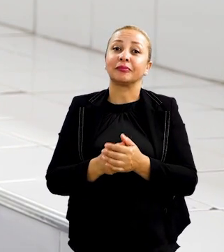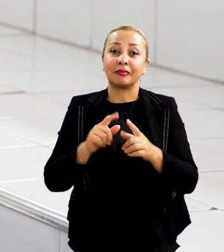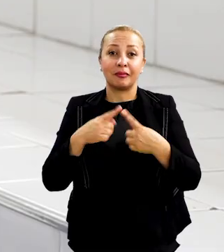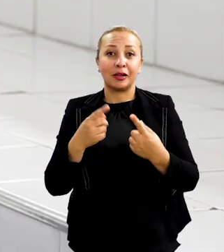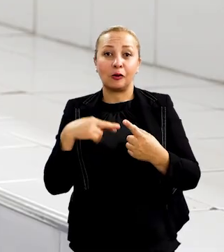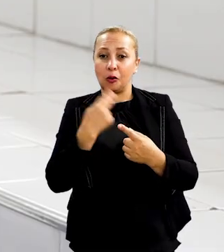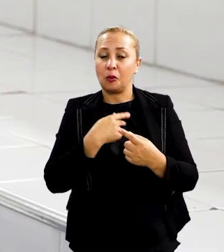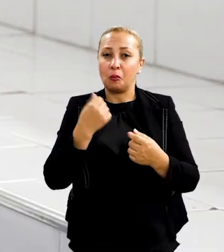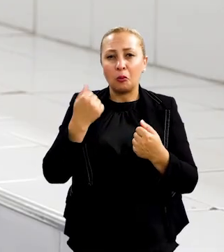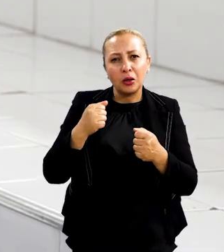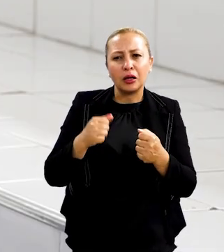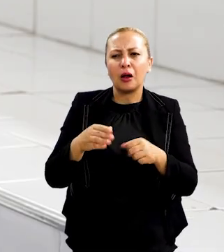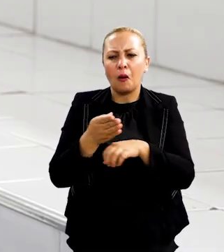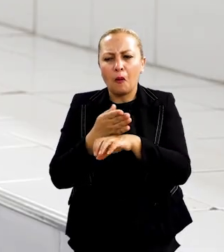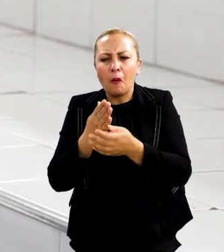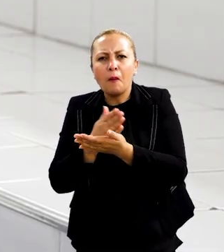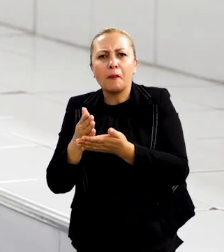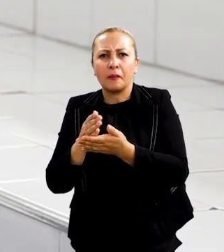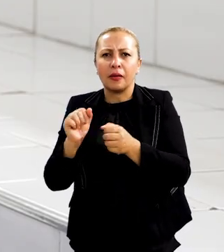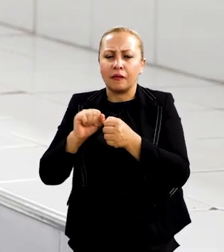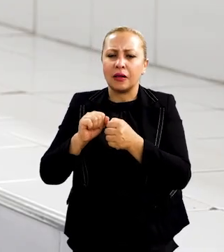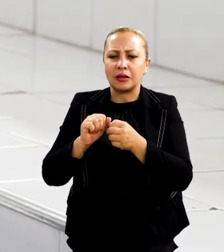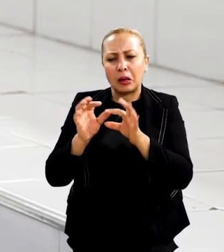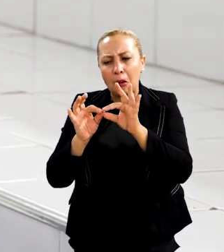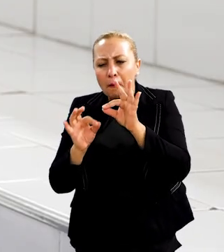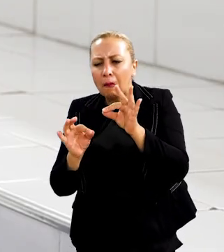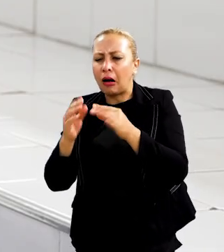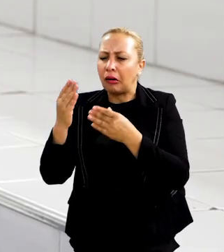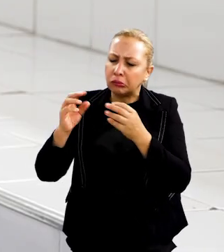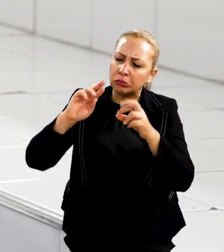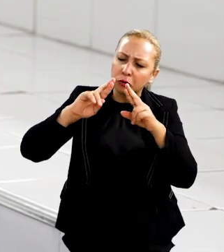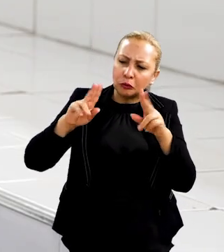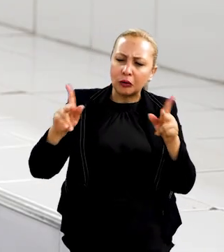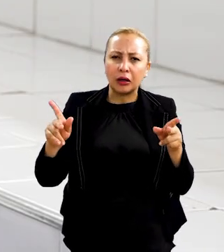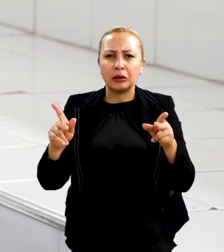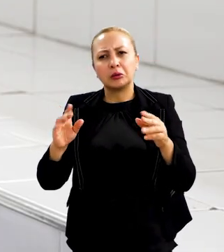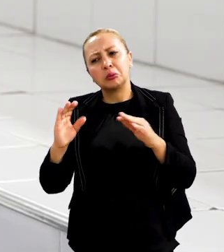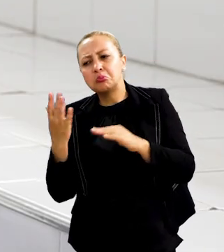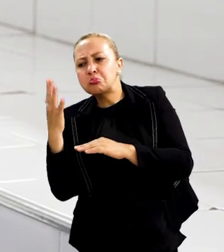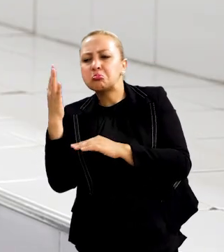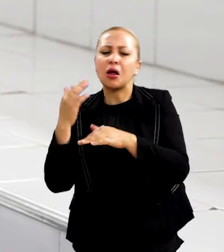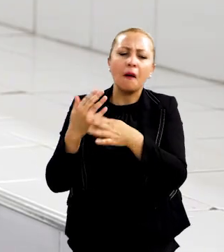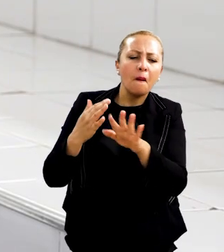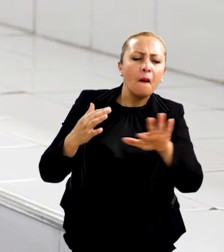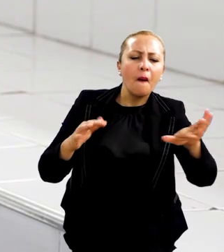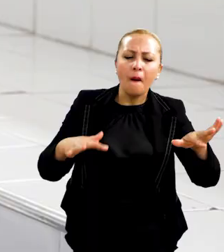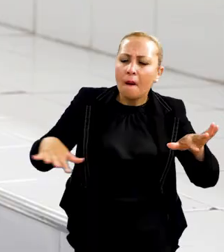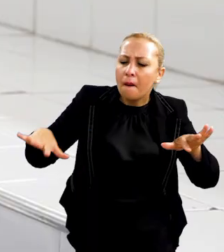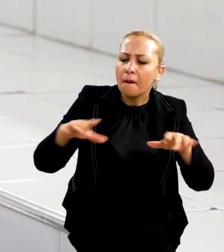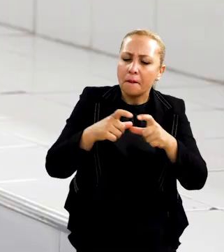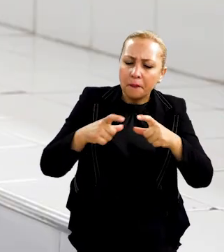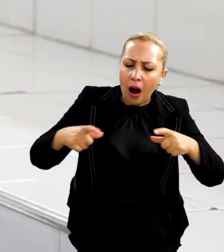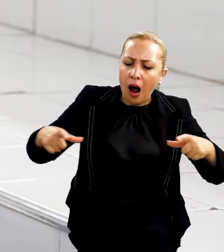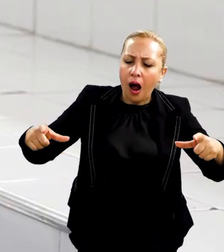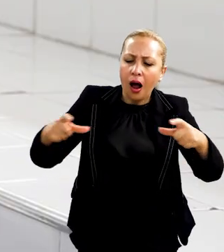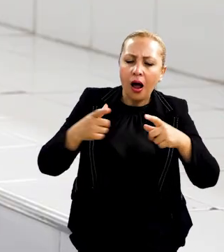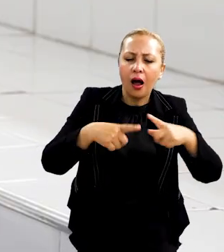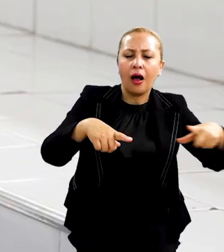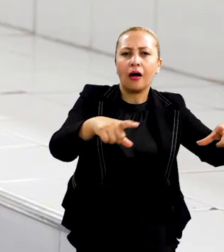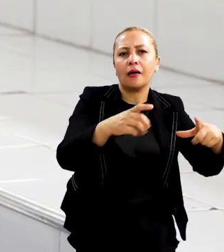Então, podemos tentar avaliar ou medir a diferença entre elas ao longo do crescimento da área de